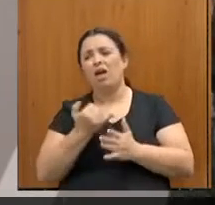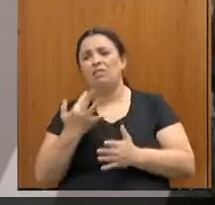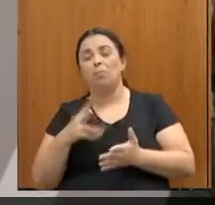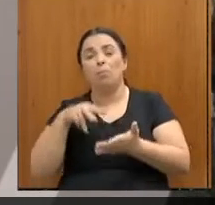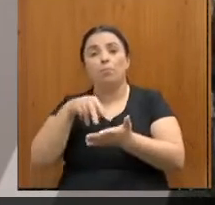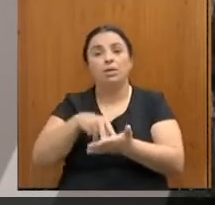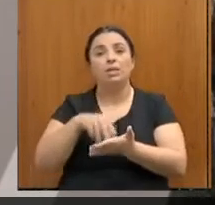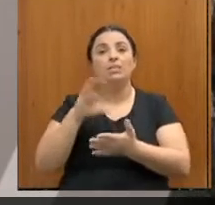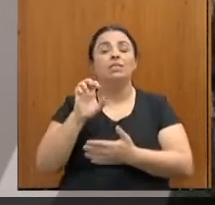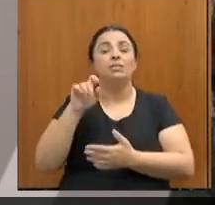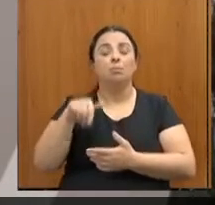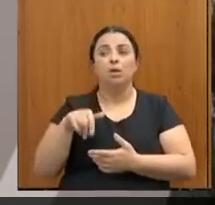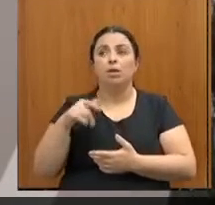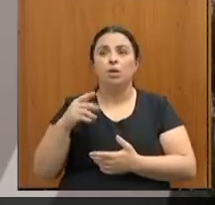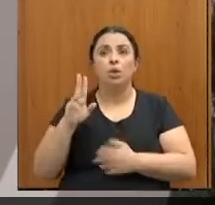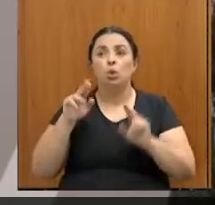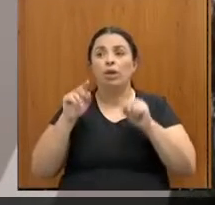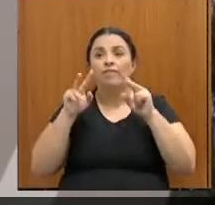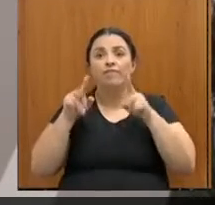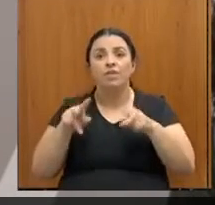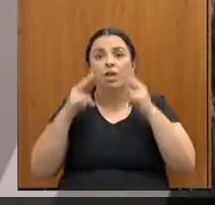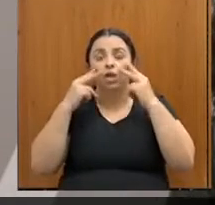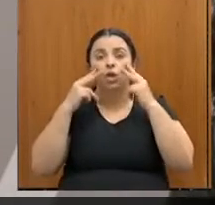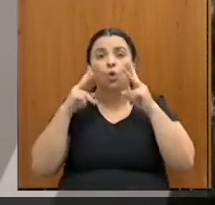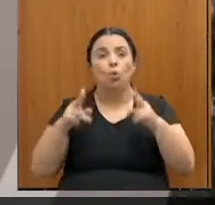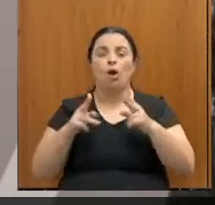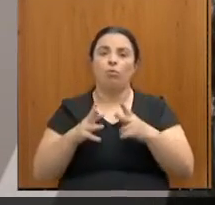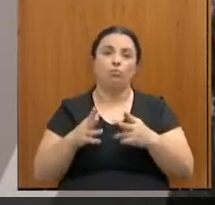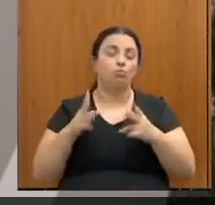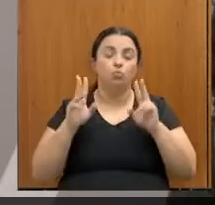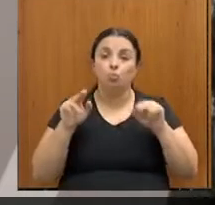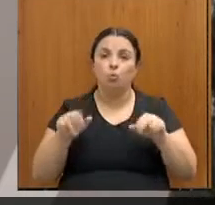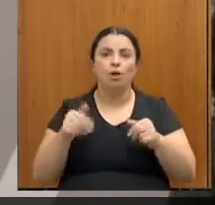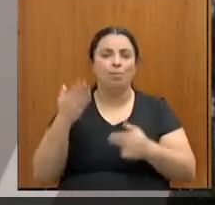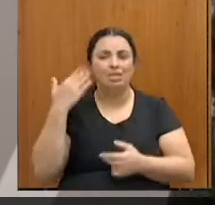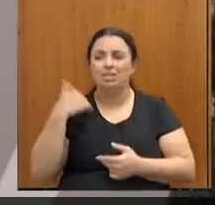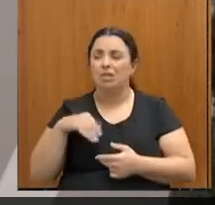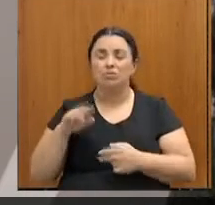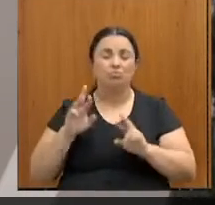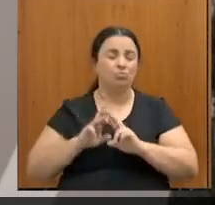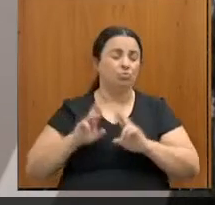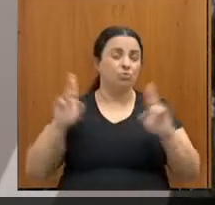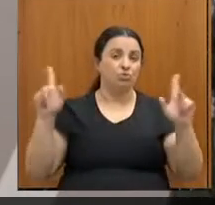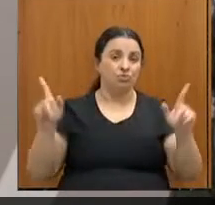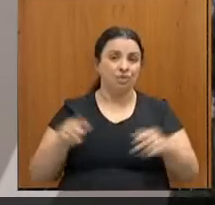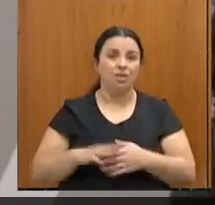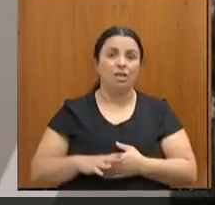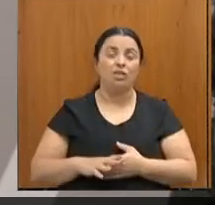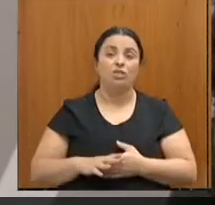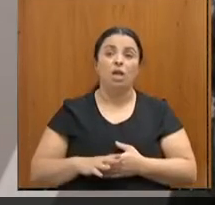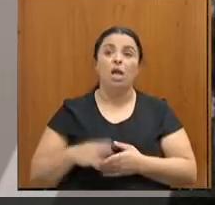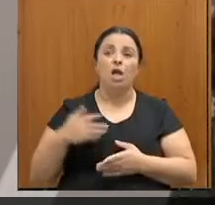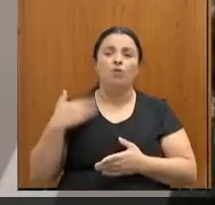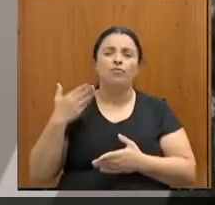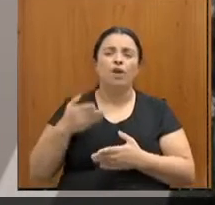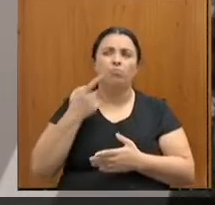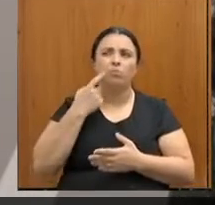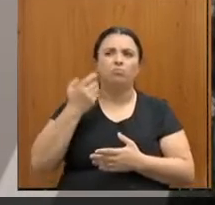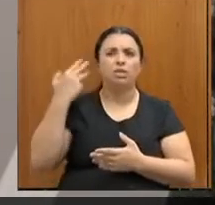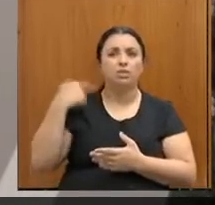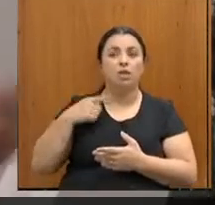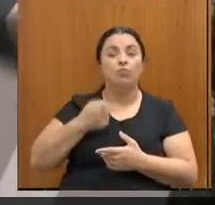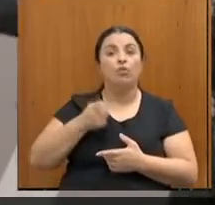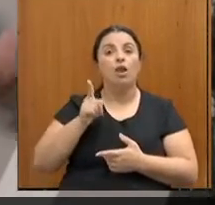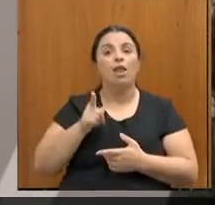e nunca vi recentemente eu tive lá com bastiani com sua equipe Neto Eduardo com toda a equipe levei uma demanda menos de